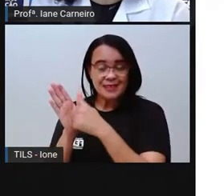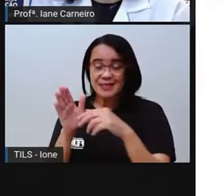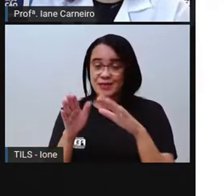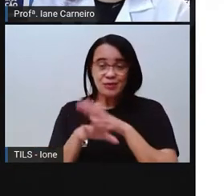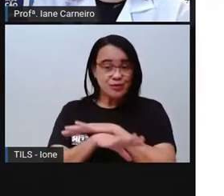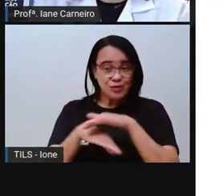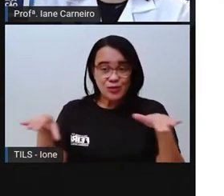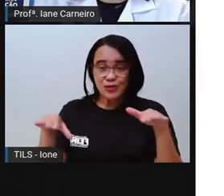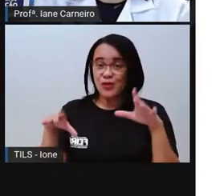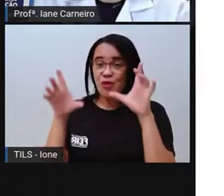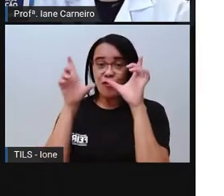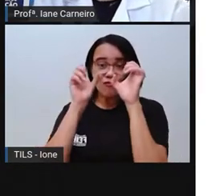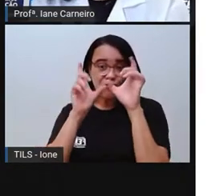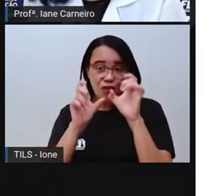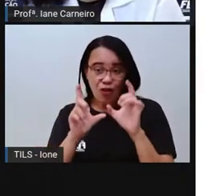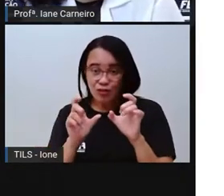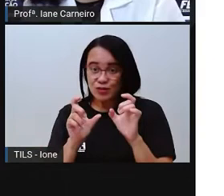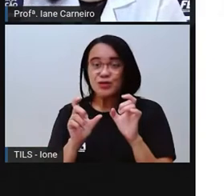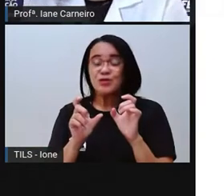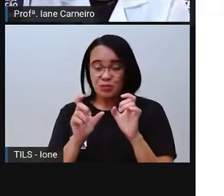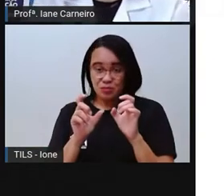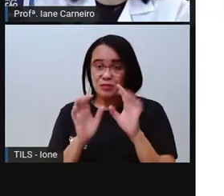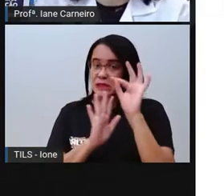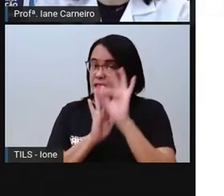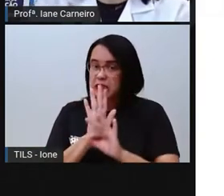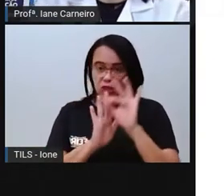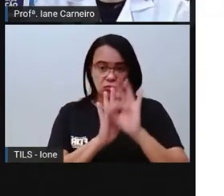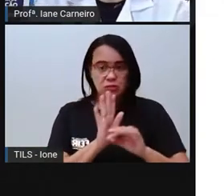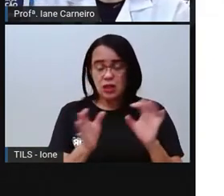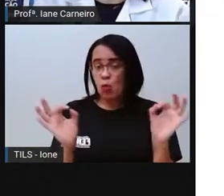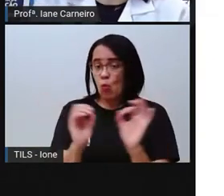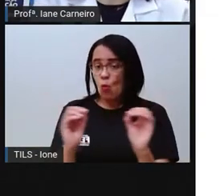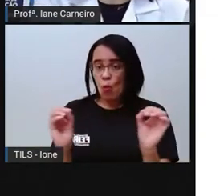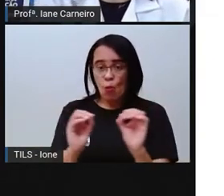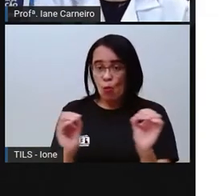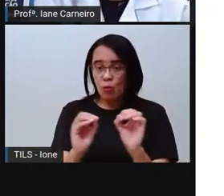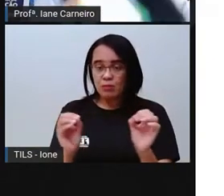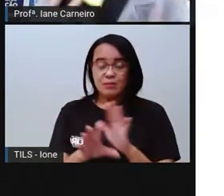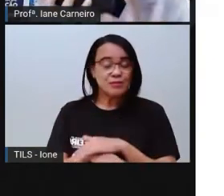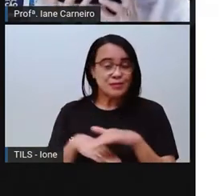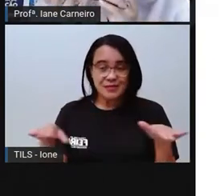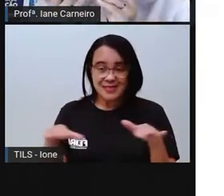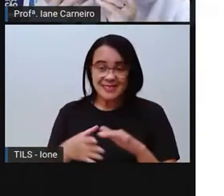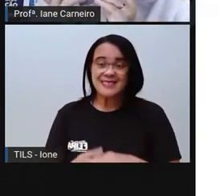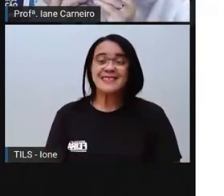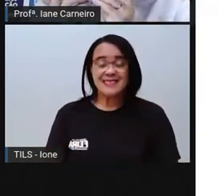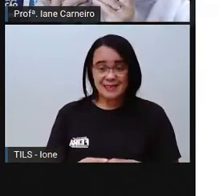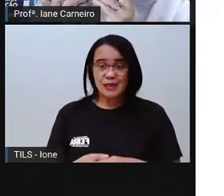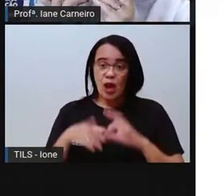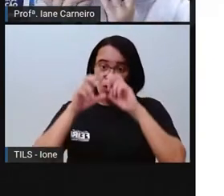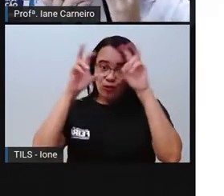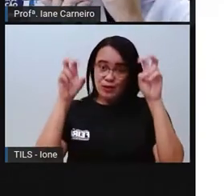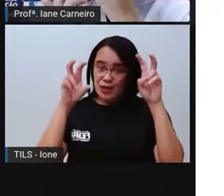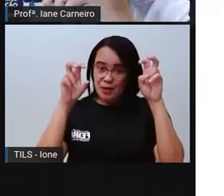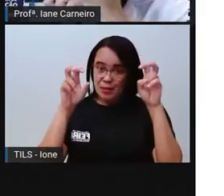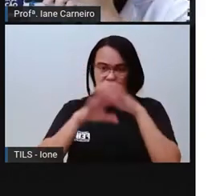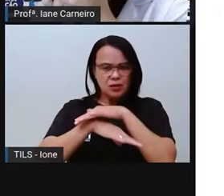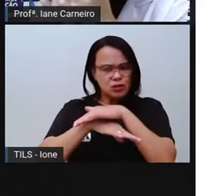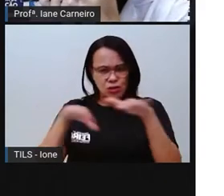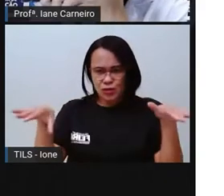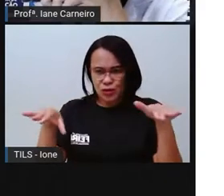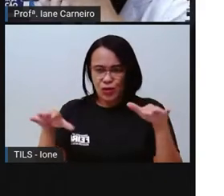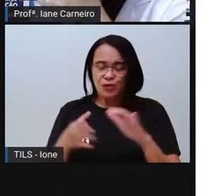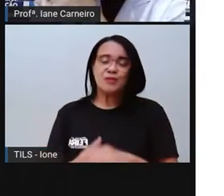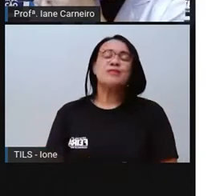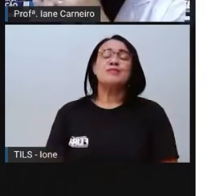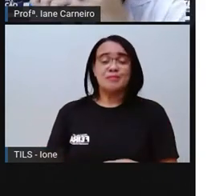texto, escrito, sem texto escrito, além daqueles que aparecem na capa, ó, como esse que a Pró mostrou. Só tem